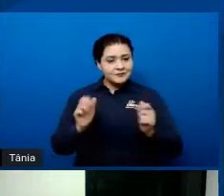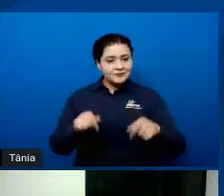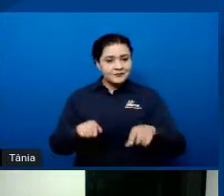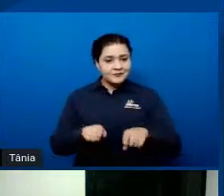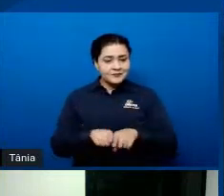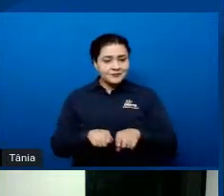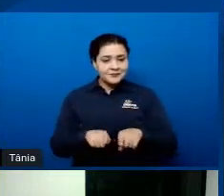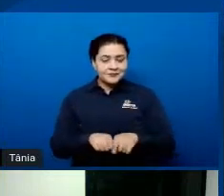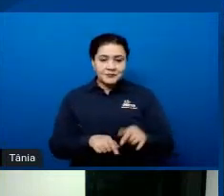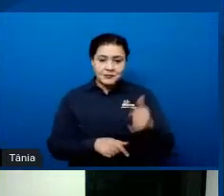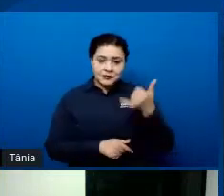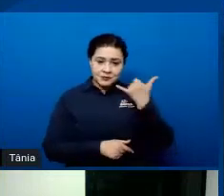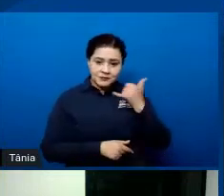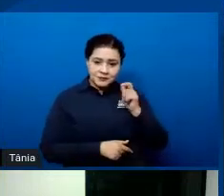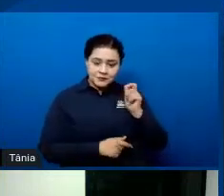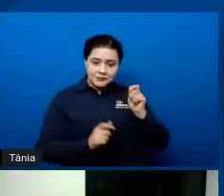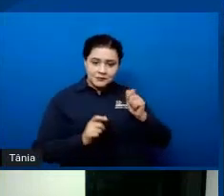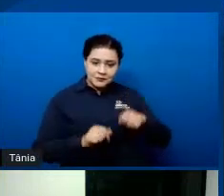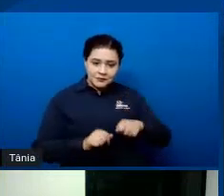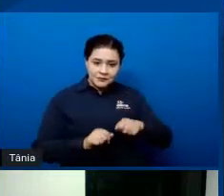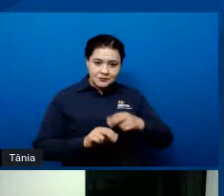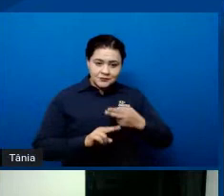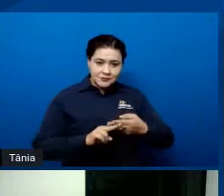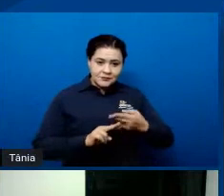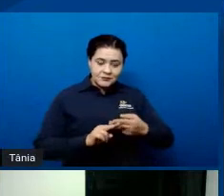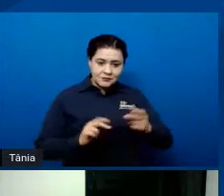está com o celular dela ativado aí?